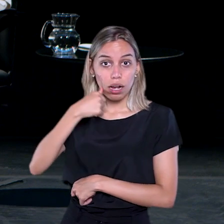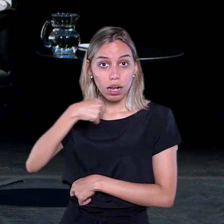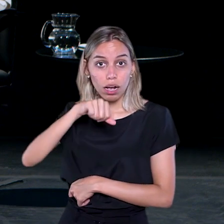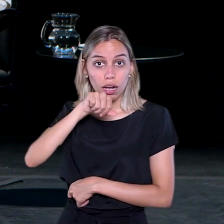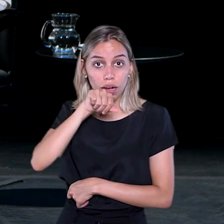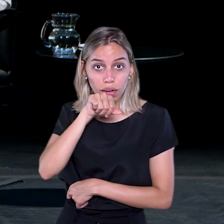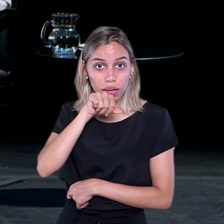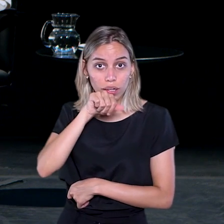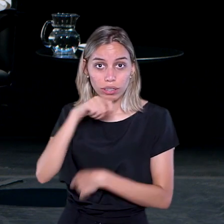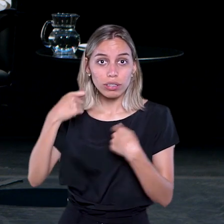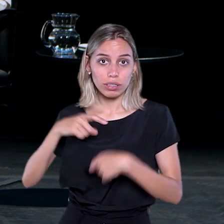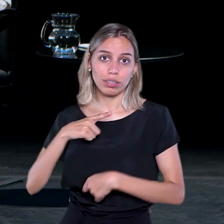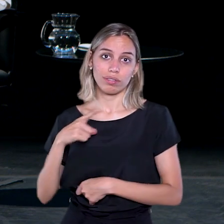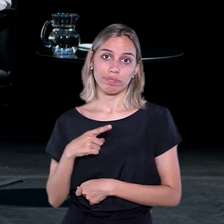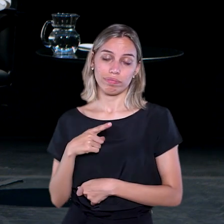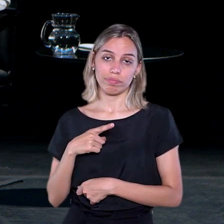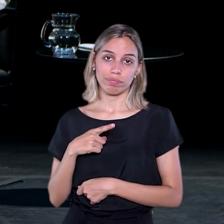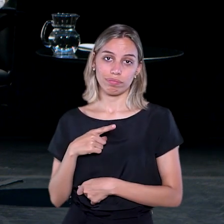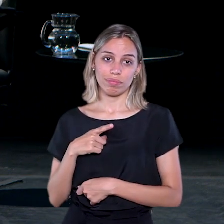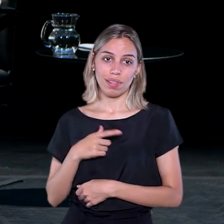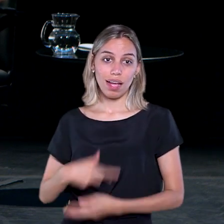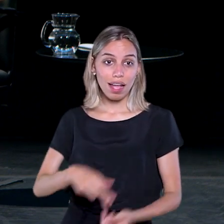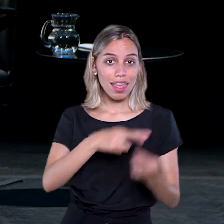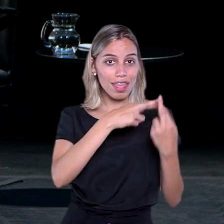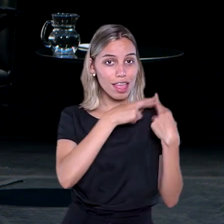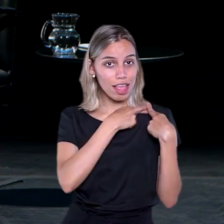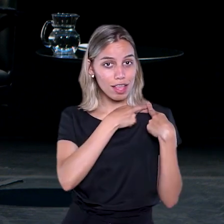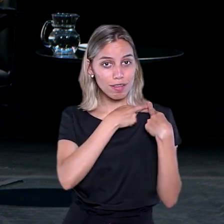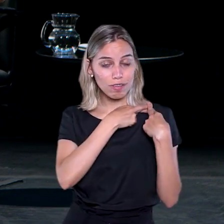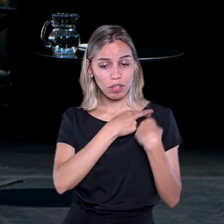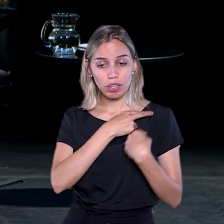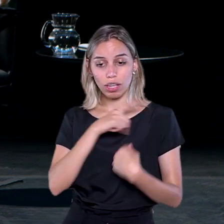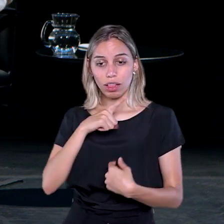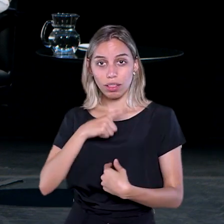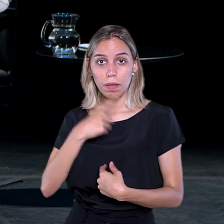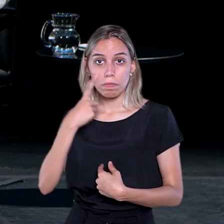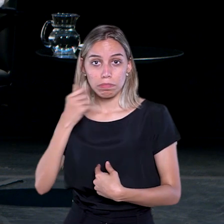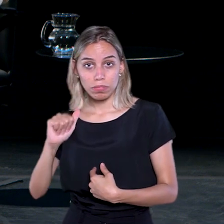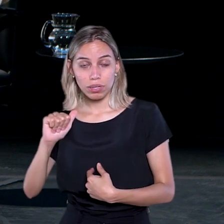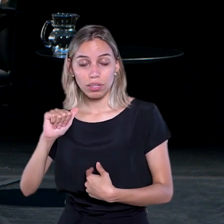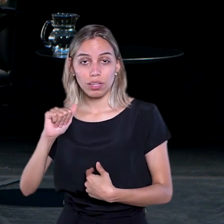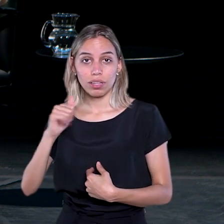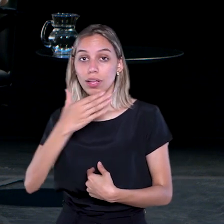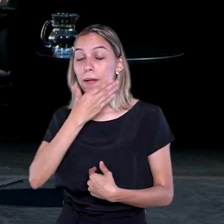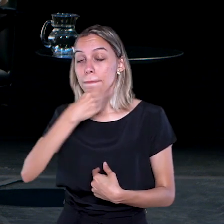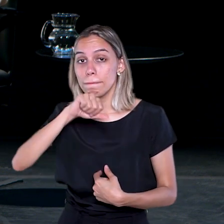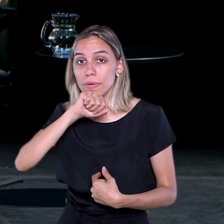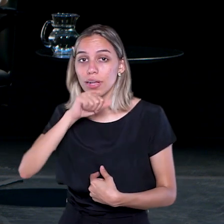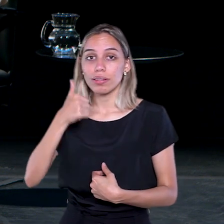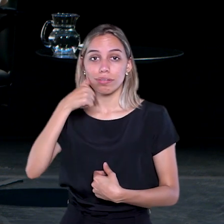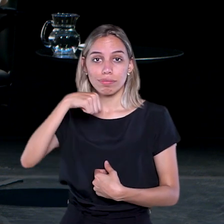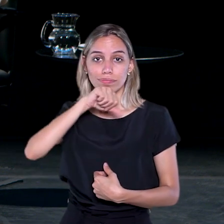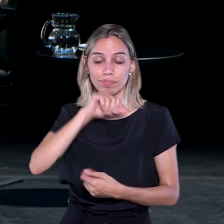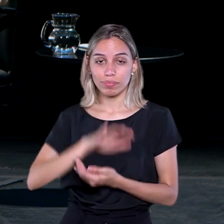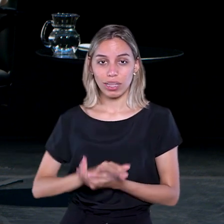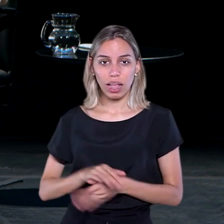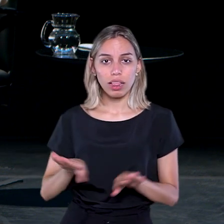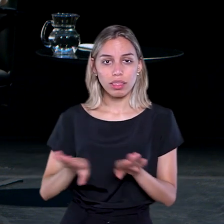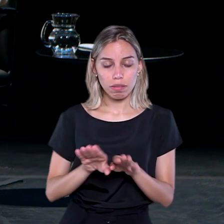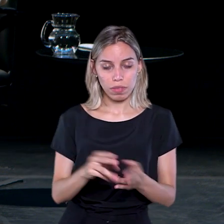tradução para todas elas, mas você não consegue. Exato, você não consegue encontrar a haitiana. A cultura da branquitude está baseada